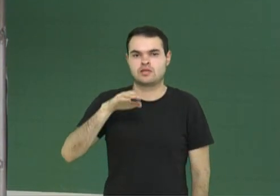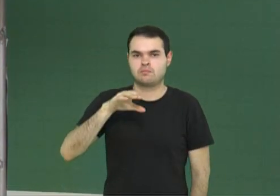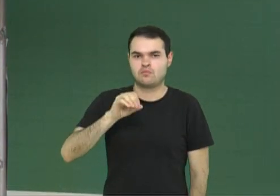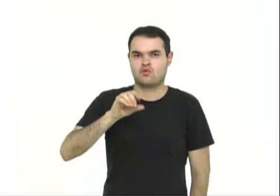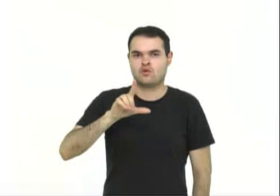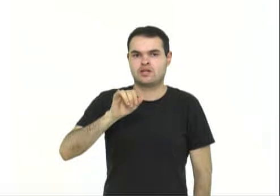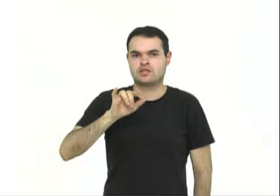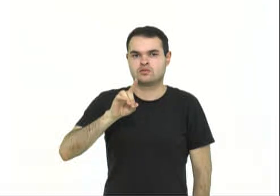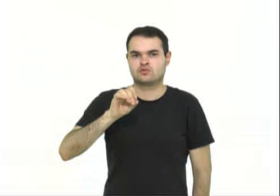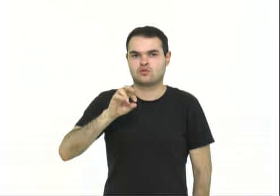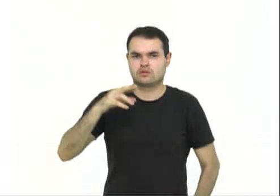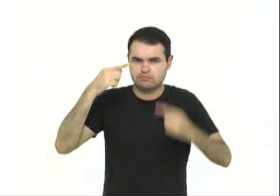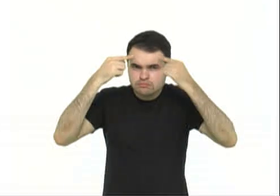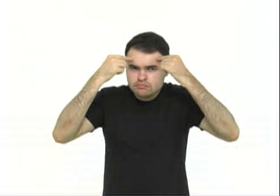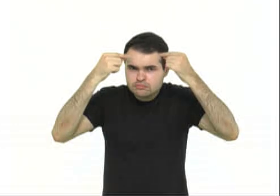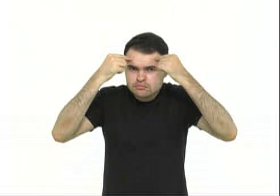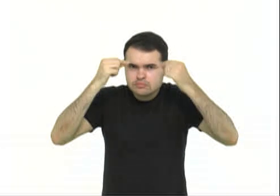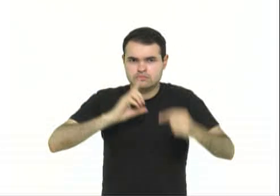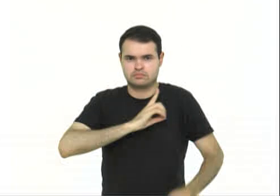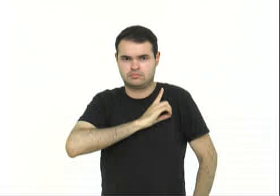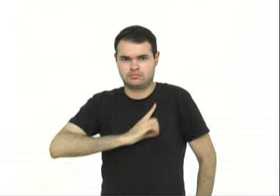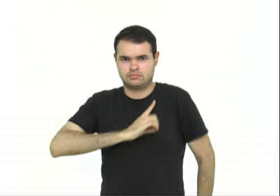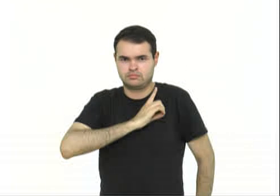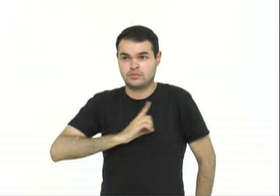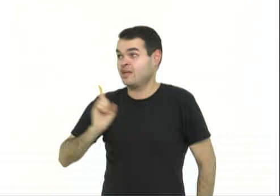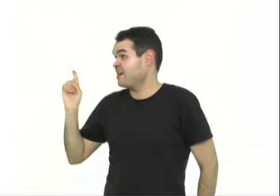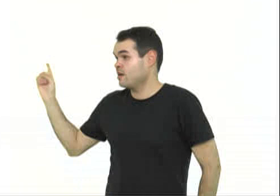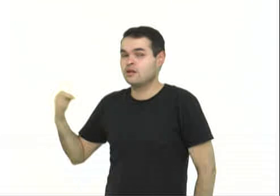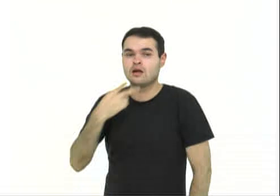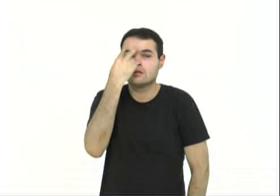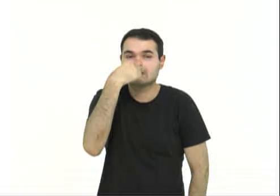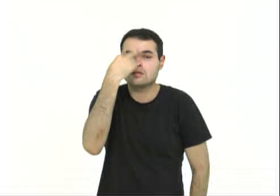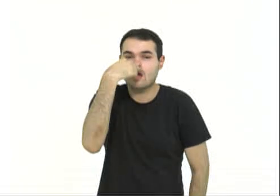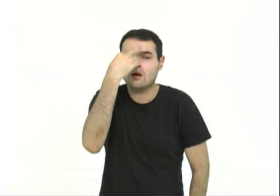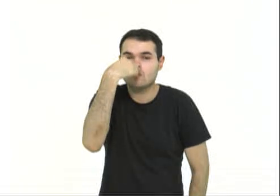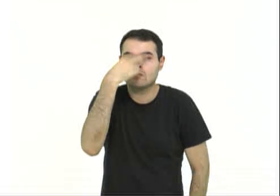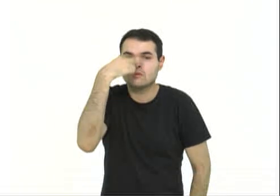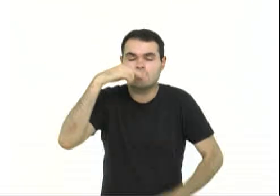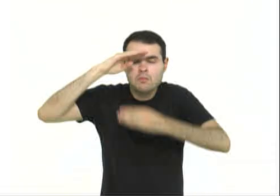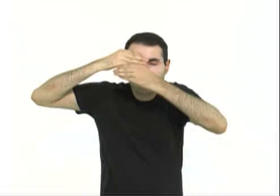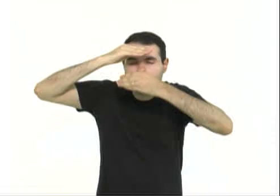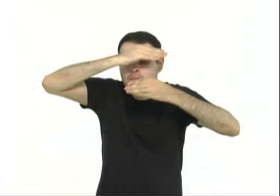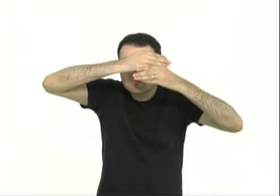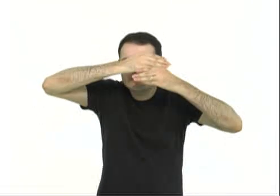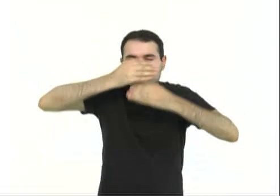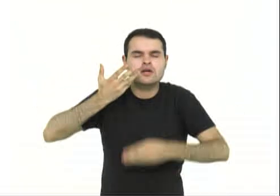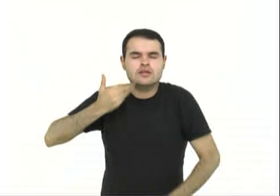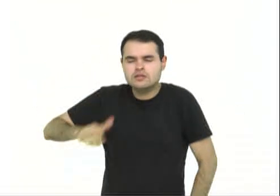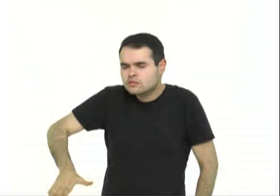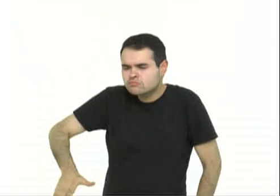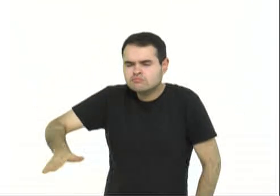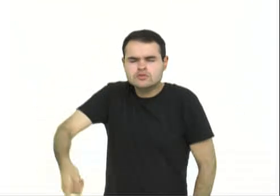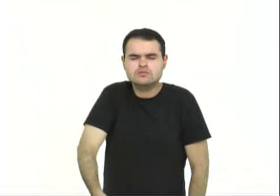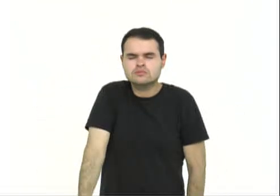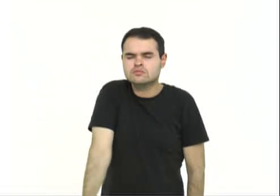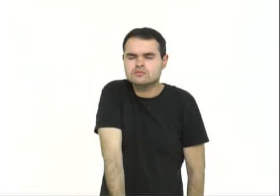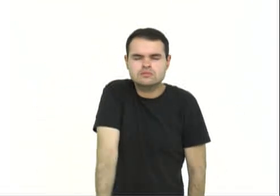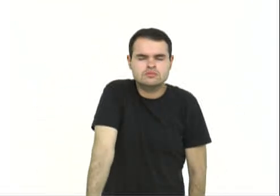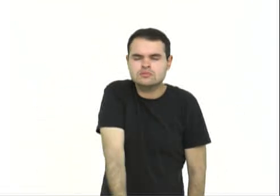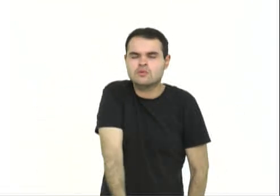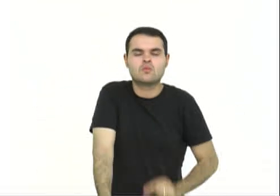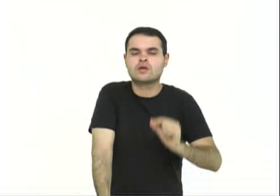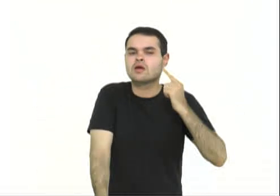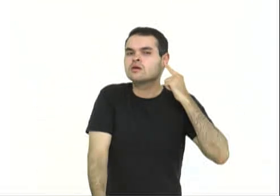O Demolidor é um super-herói cego. Ele perdeu a visão ainda garoto. Seus superpoderes envolvem